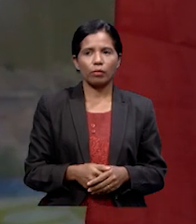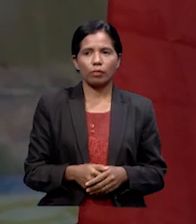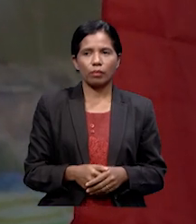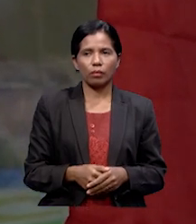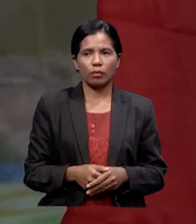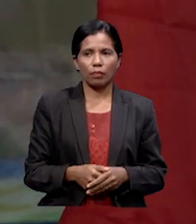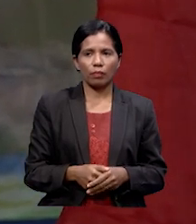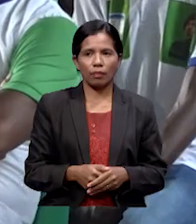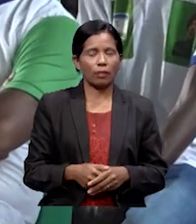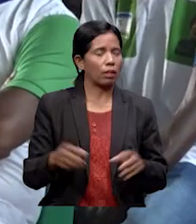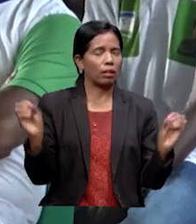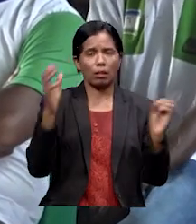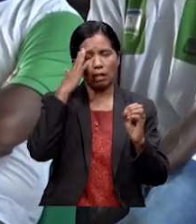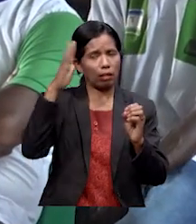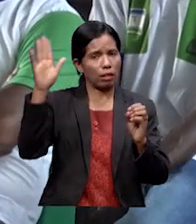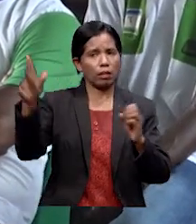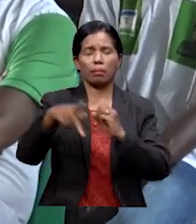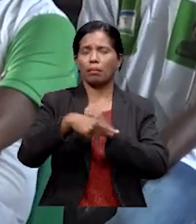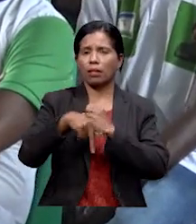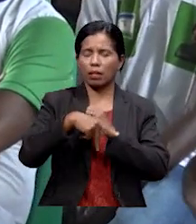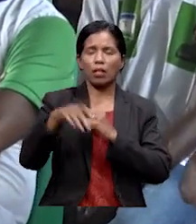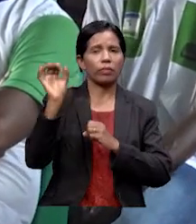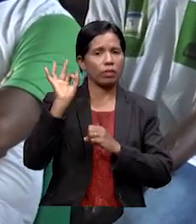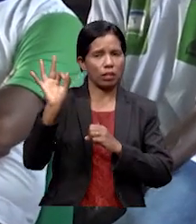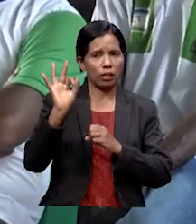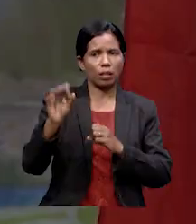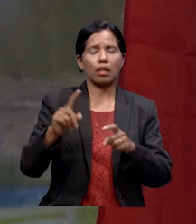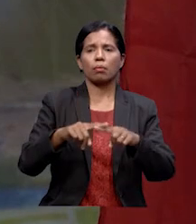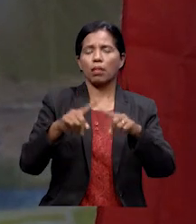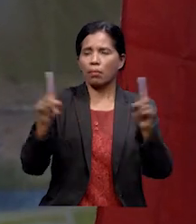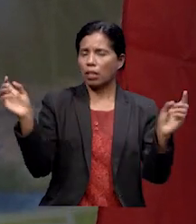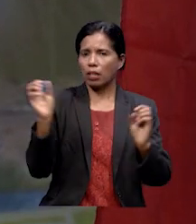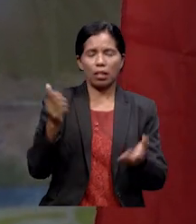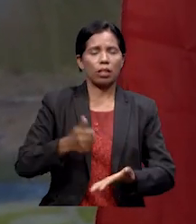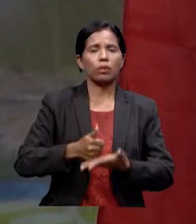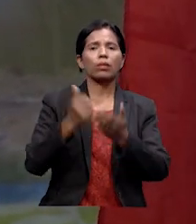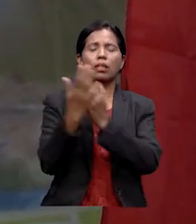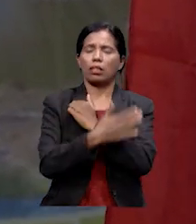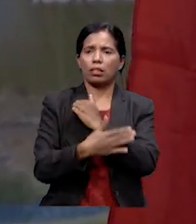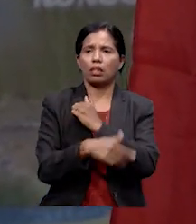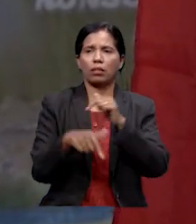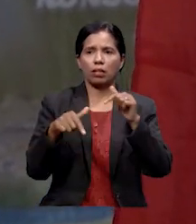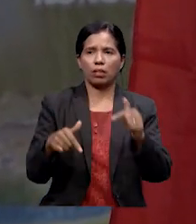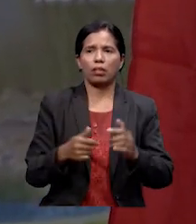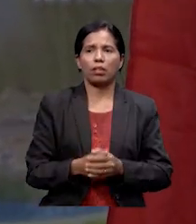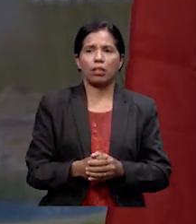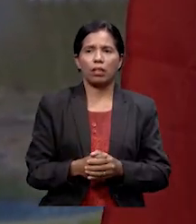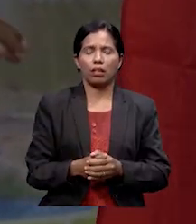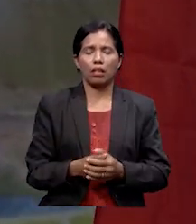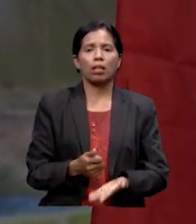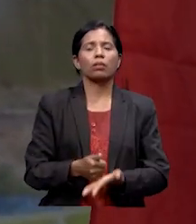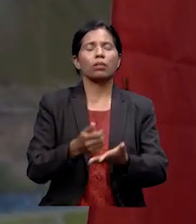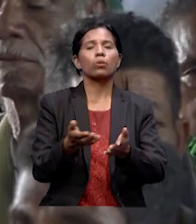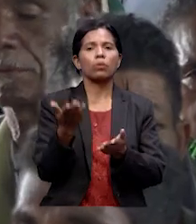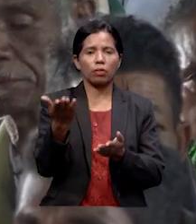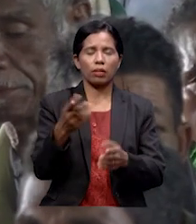La cuyese tan freedom, maybe la defender right in an interest, lo lo libo vale va a Brazil, do